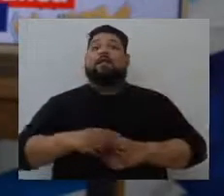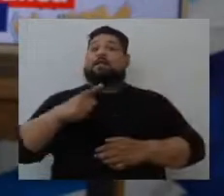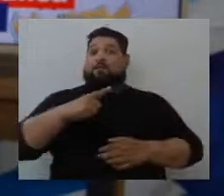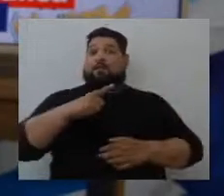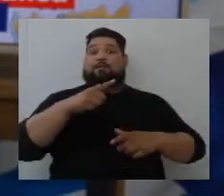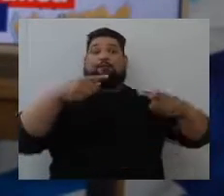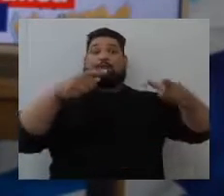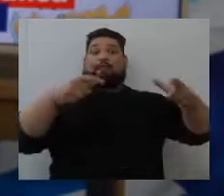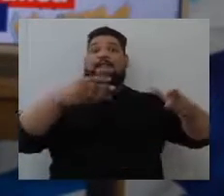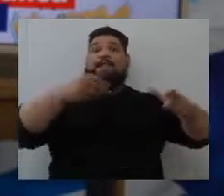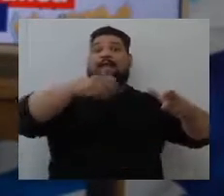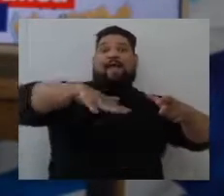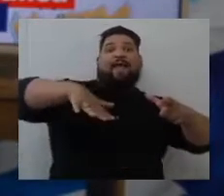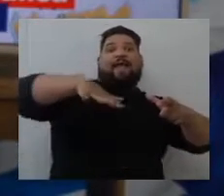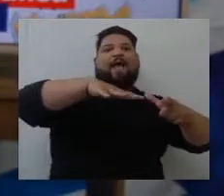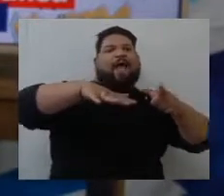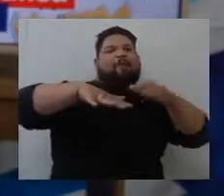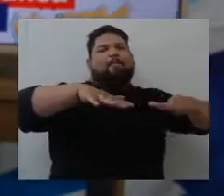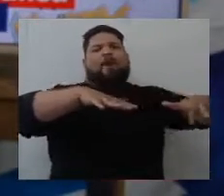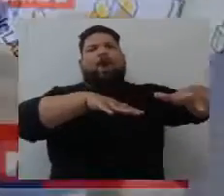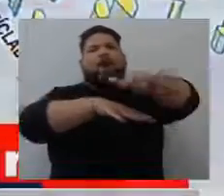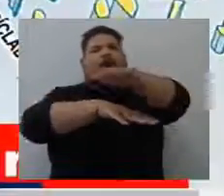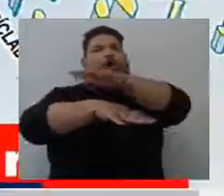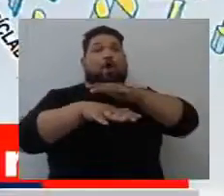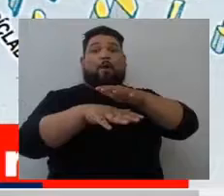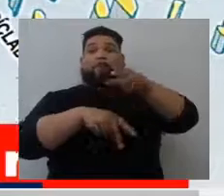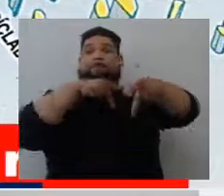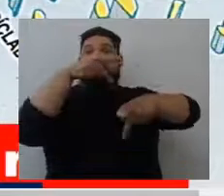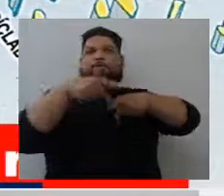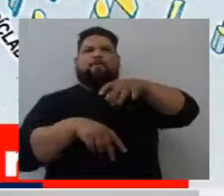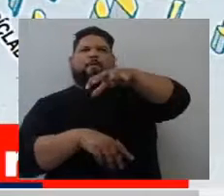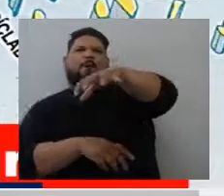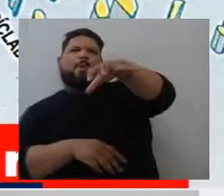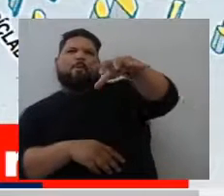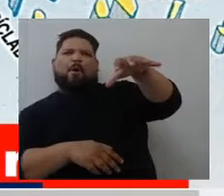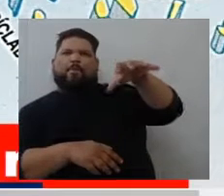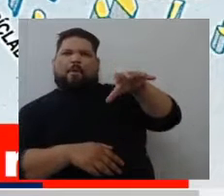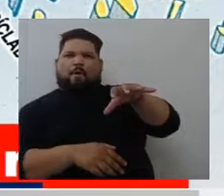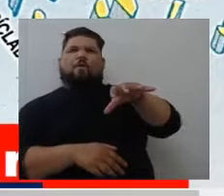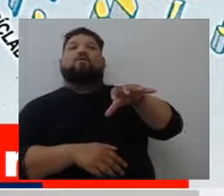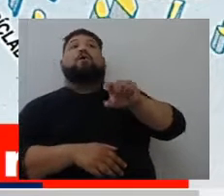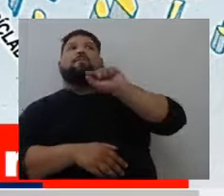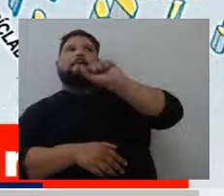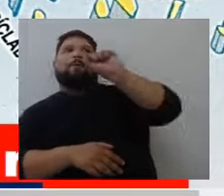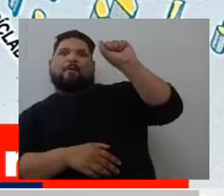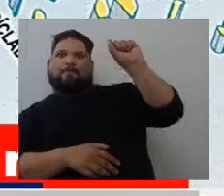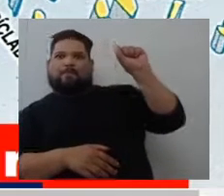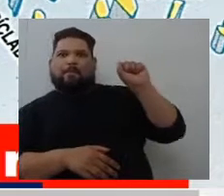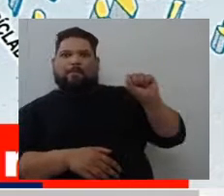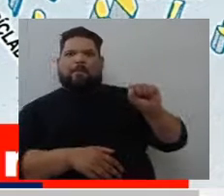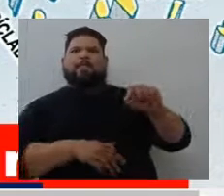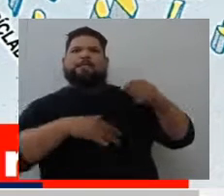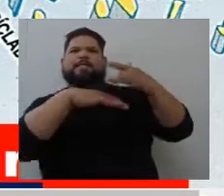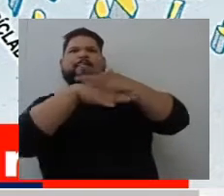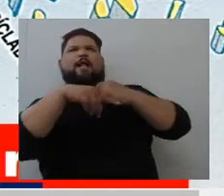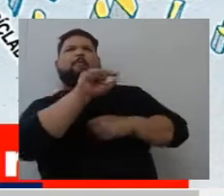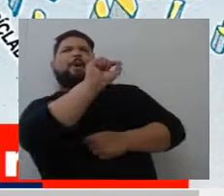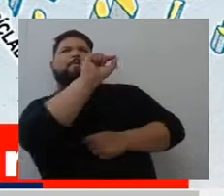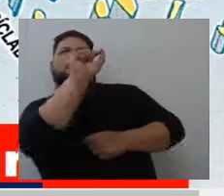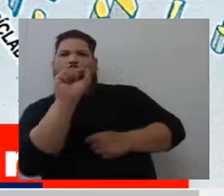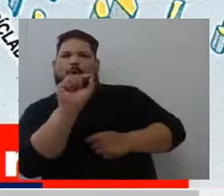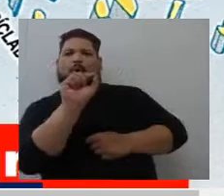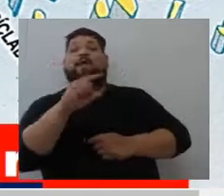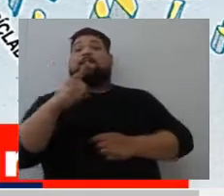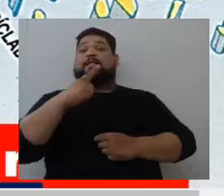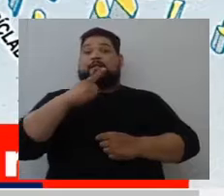ilhas, você vê vários povoamentos, várias cidades-estados. Você tem principalmente a região